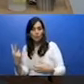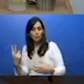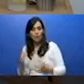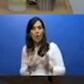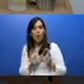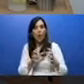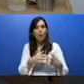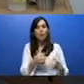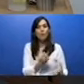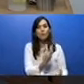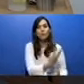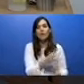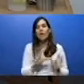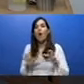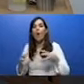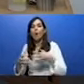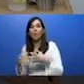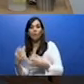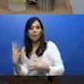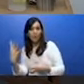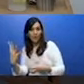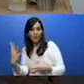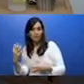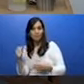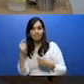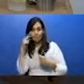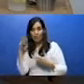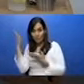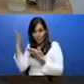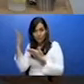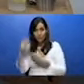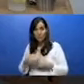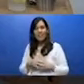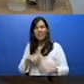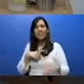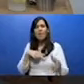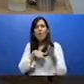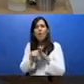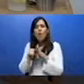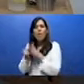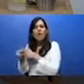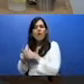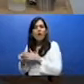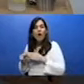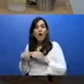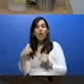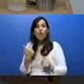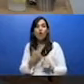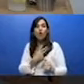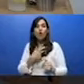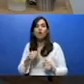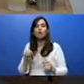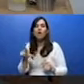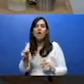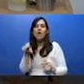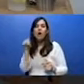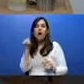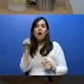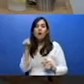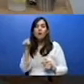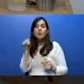grupo 3 e grupo 4. Tem várias perguntinhas. Nós selecionamos aqui